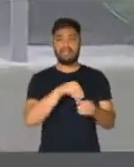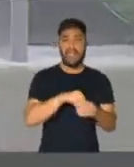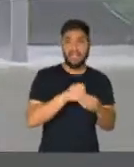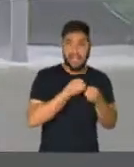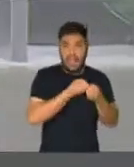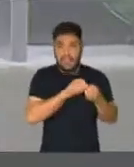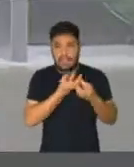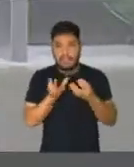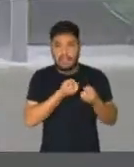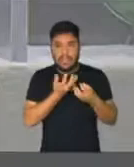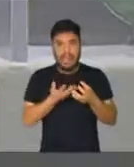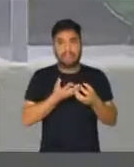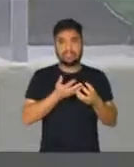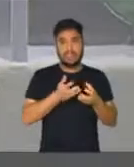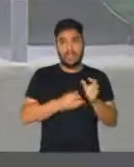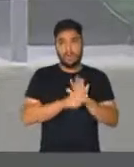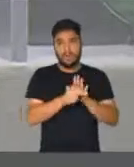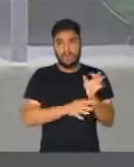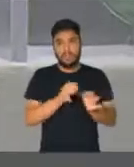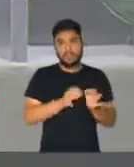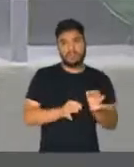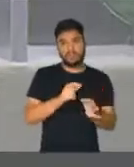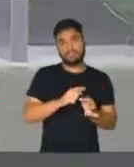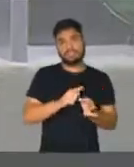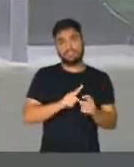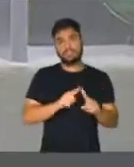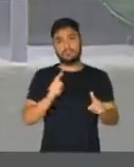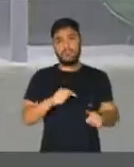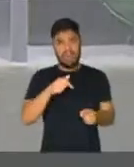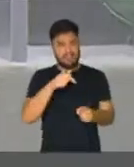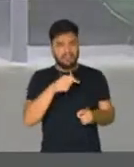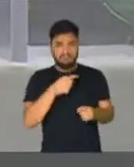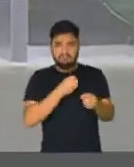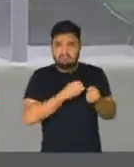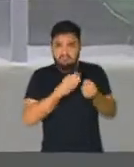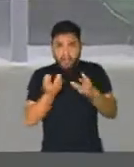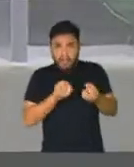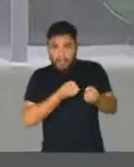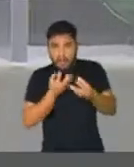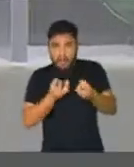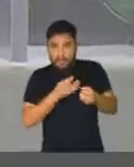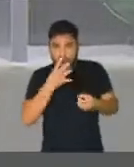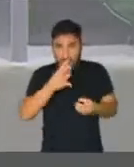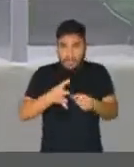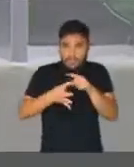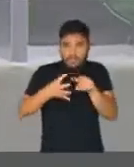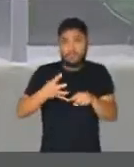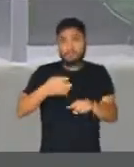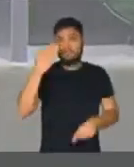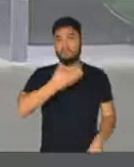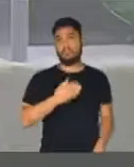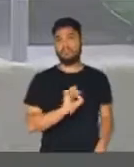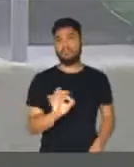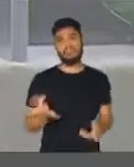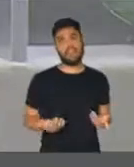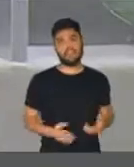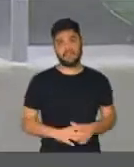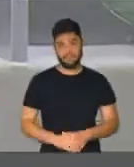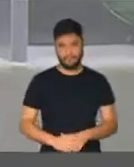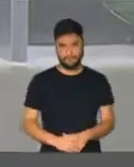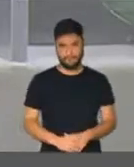premiada, sem ter sido acompanhada de uma prova sequer contra o ex-prefeito Fernando